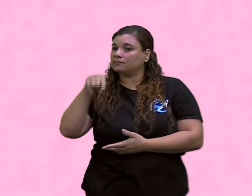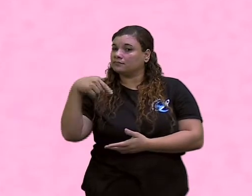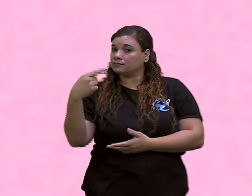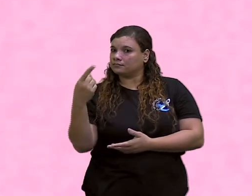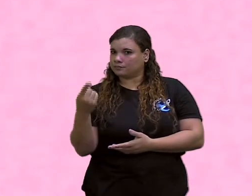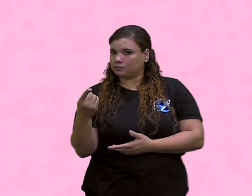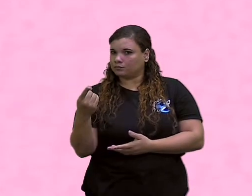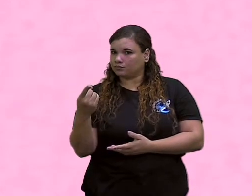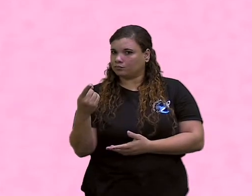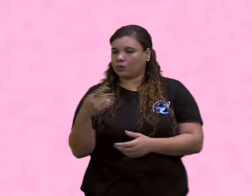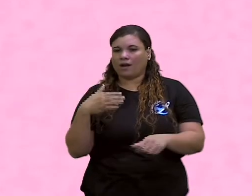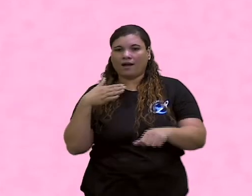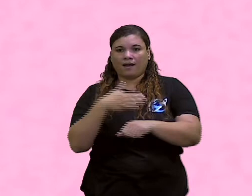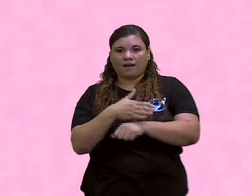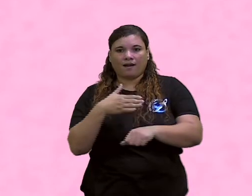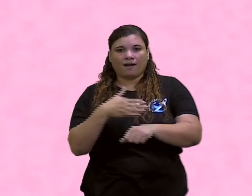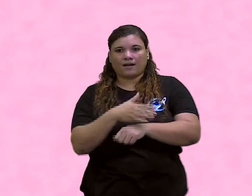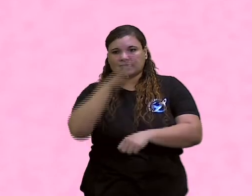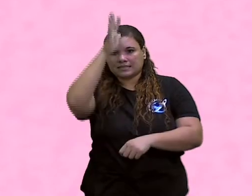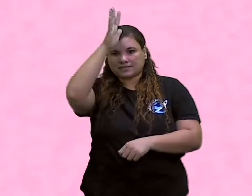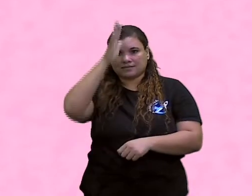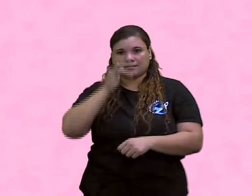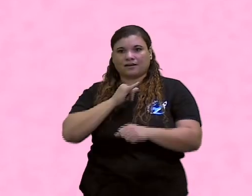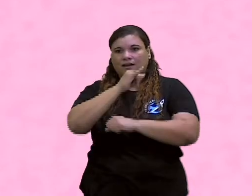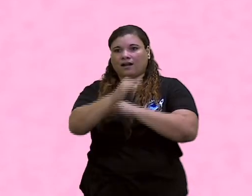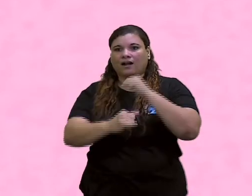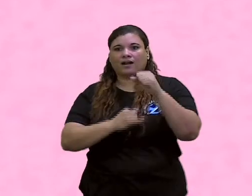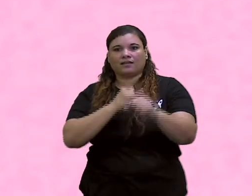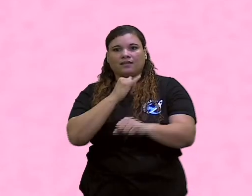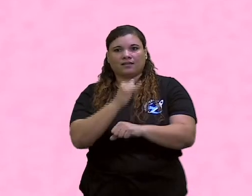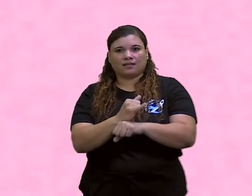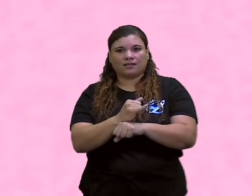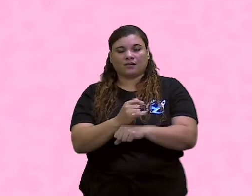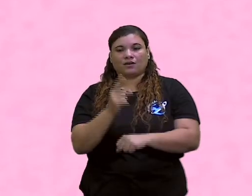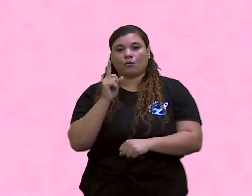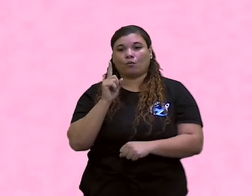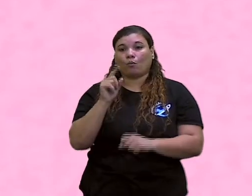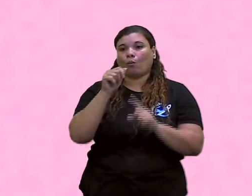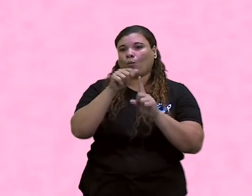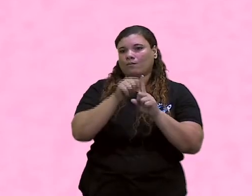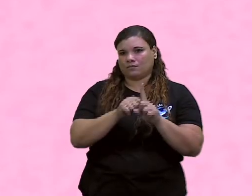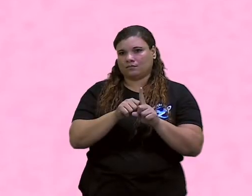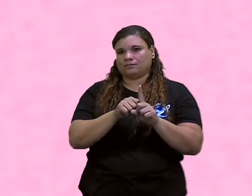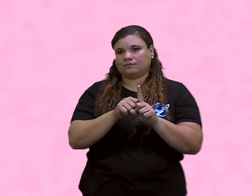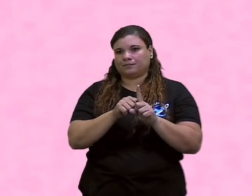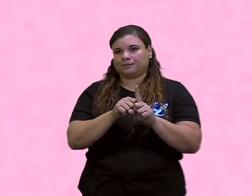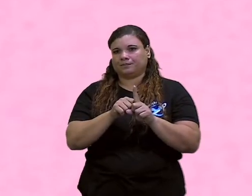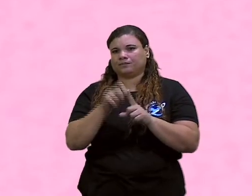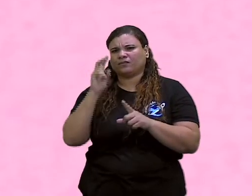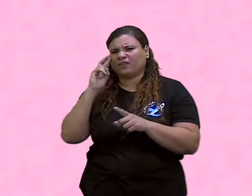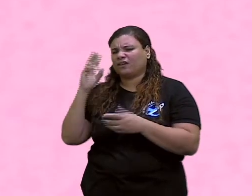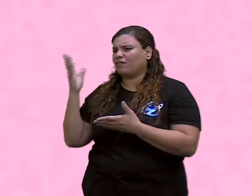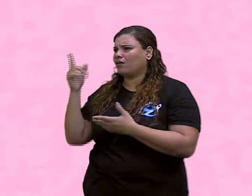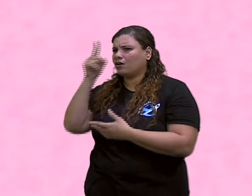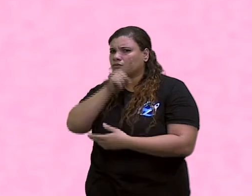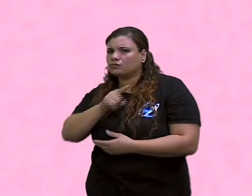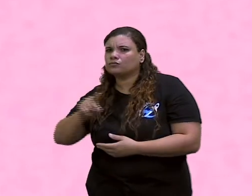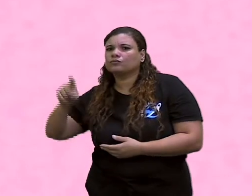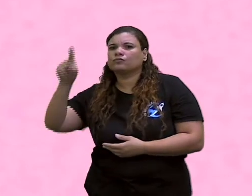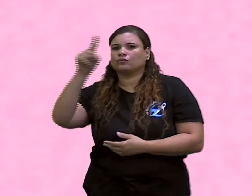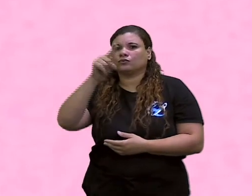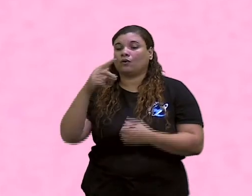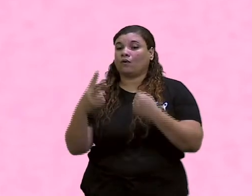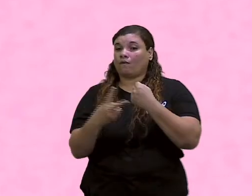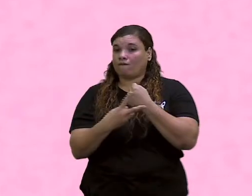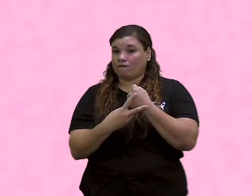Navegue grátis na internet por um mês. Aí eu circulei, ó, já coloquei para você aí, que o verbo